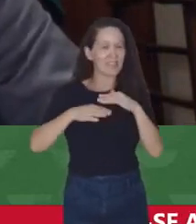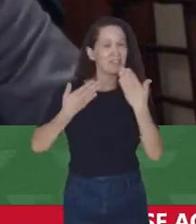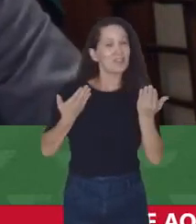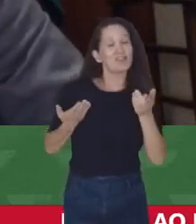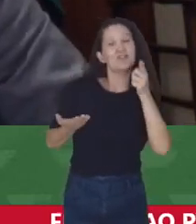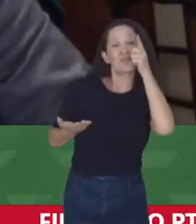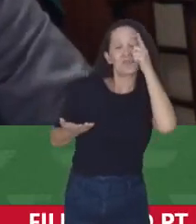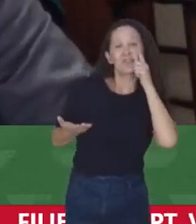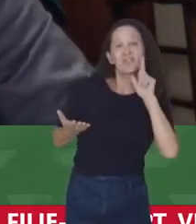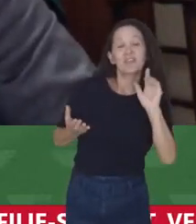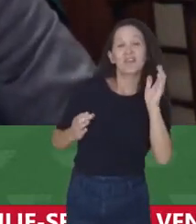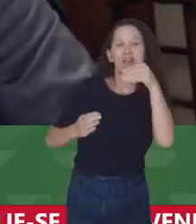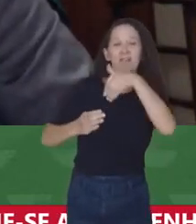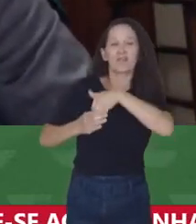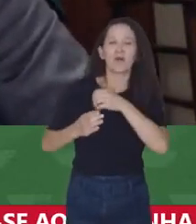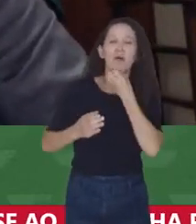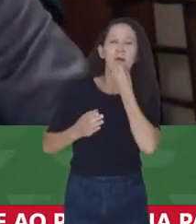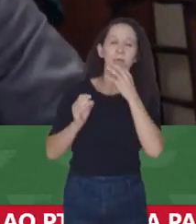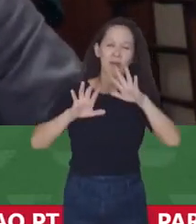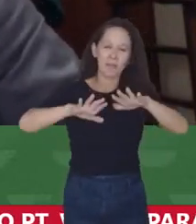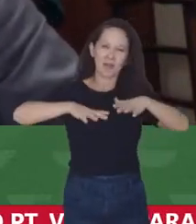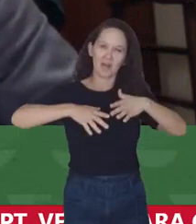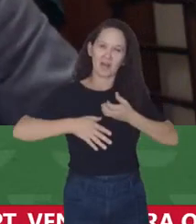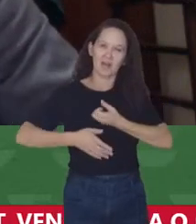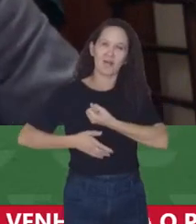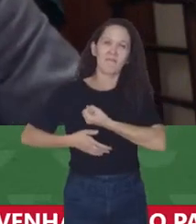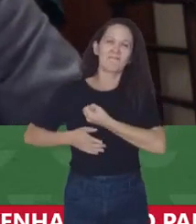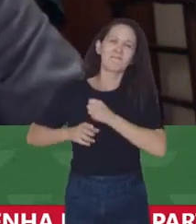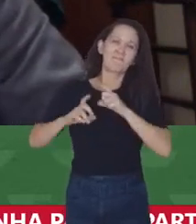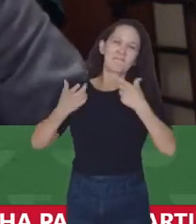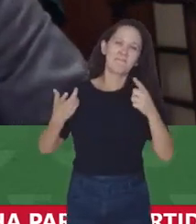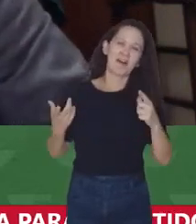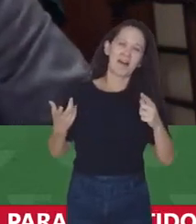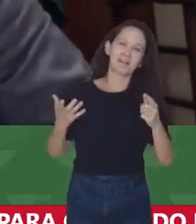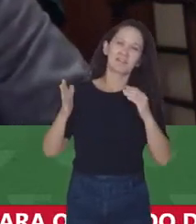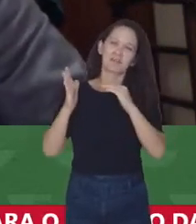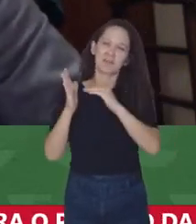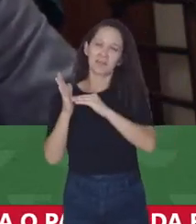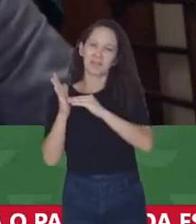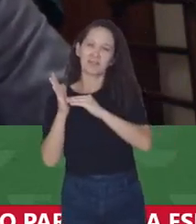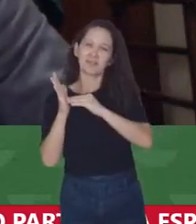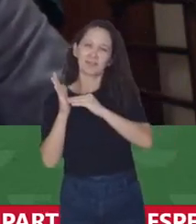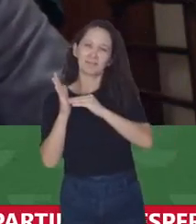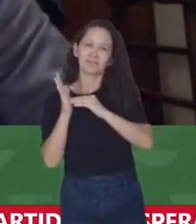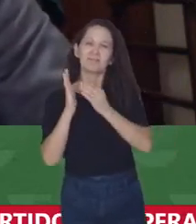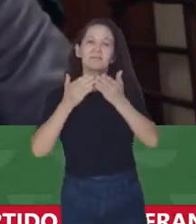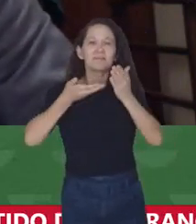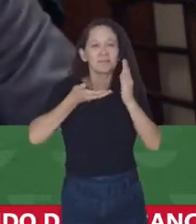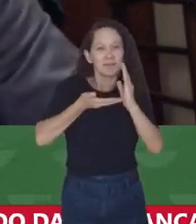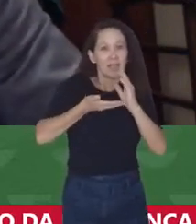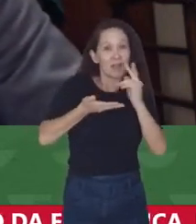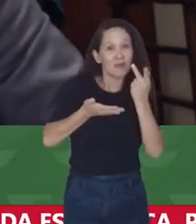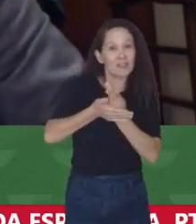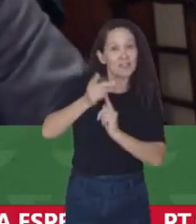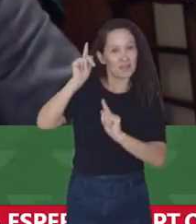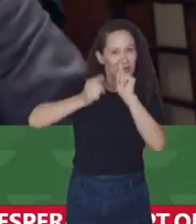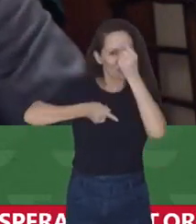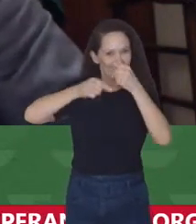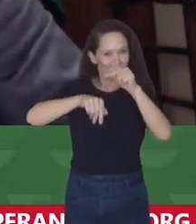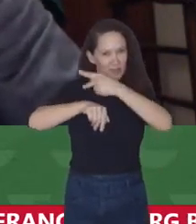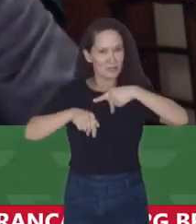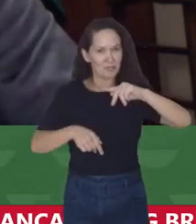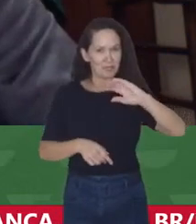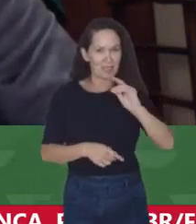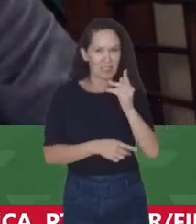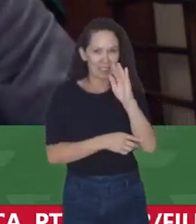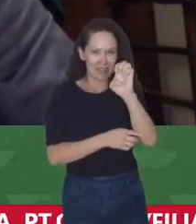eleger uma boa bancada para o parlamento, para a Câmara e para o Senado, como ocorreu no Chile, como